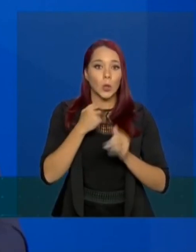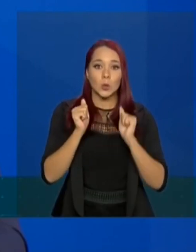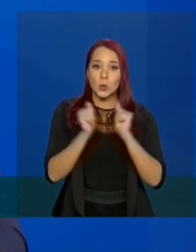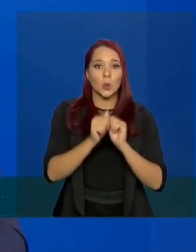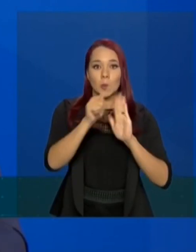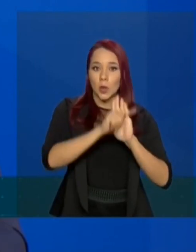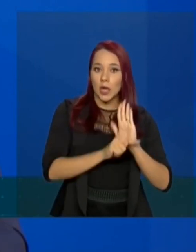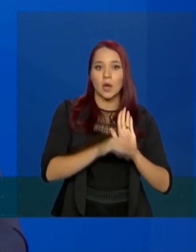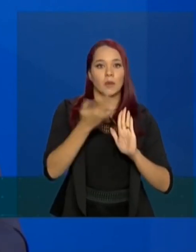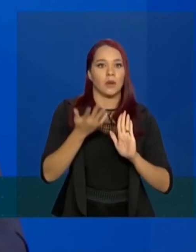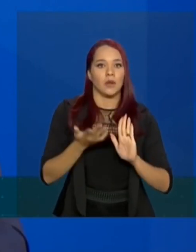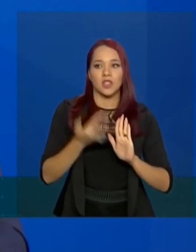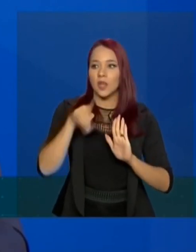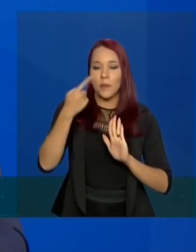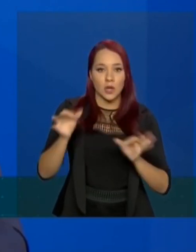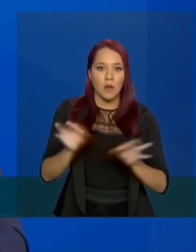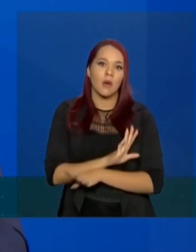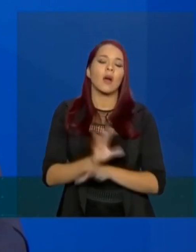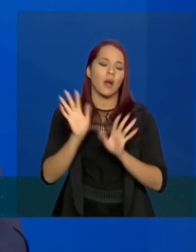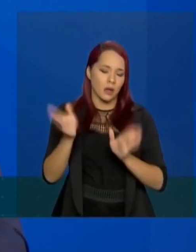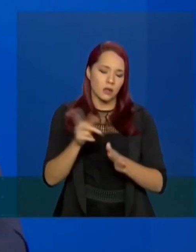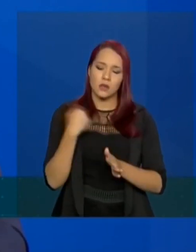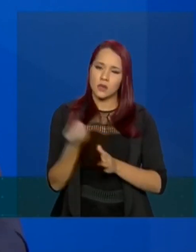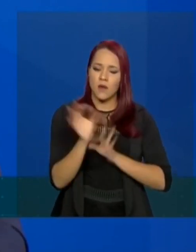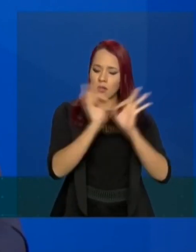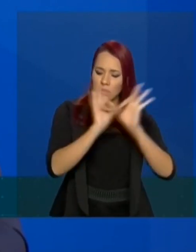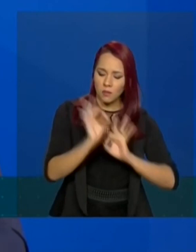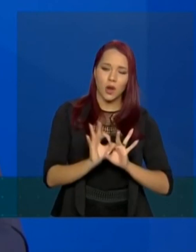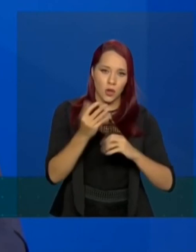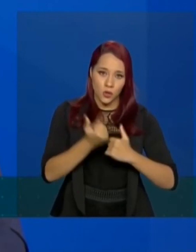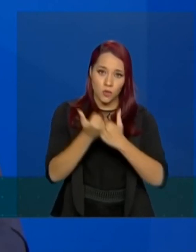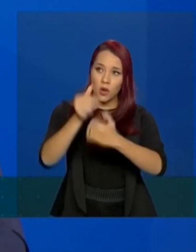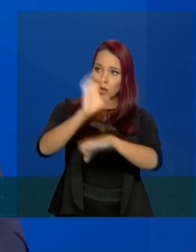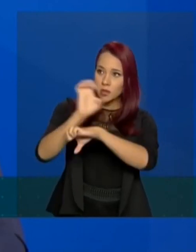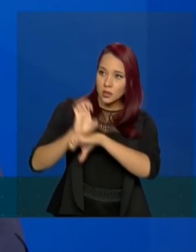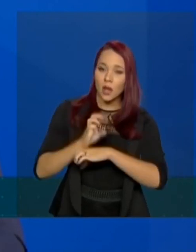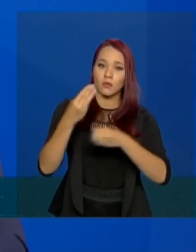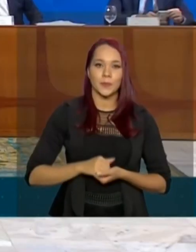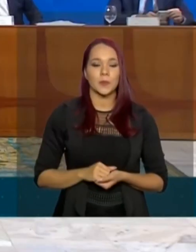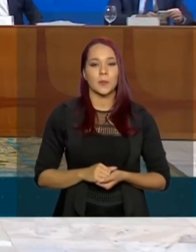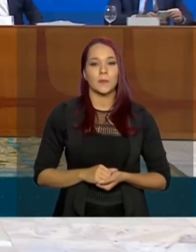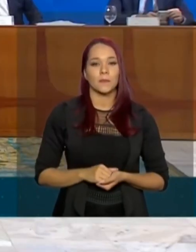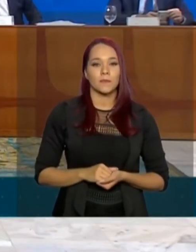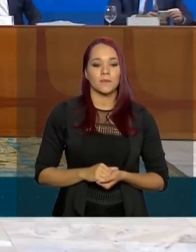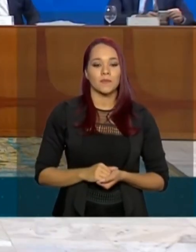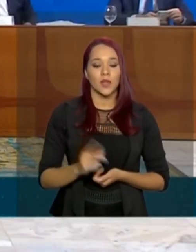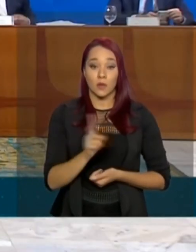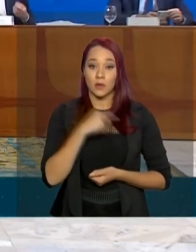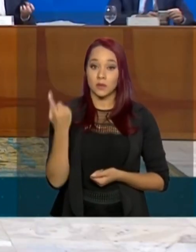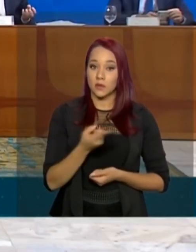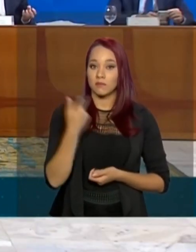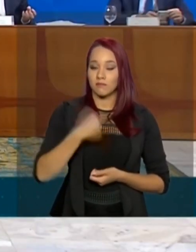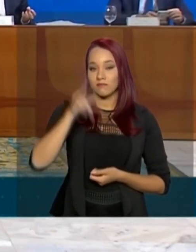acompanhado de um programa de saída isso é o que a gente vai desenhar isso a gente vai dar suporte para estados e municípios tá certo tarde também